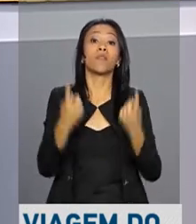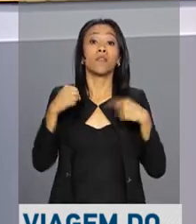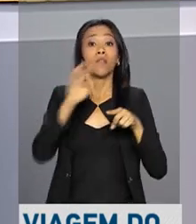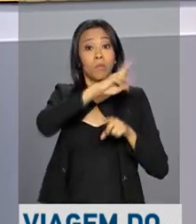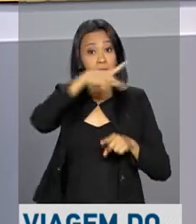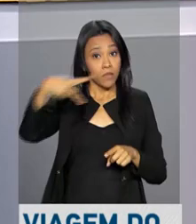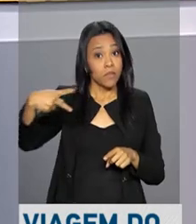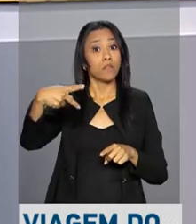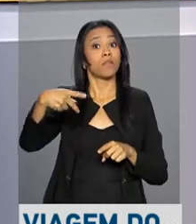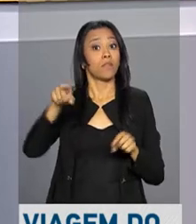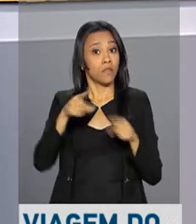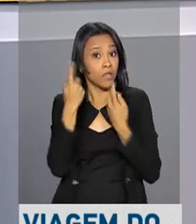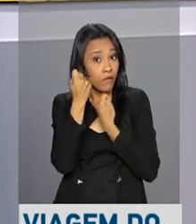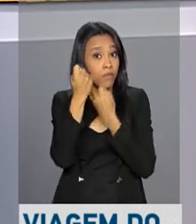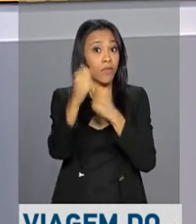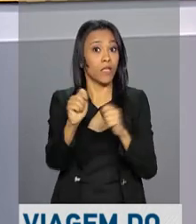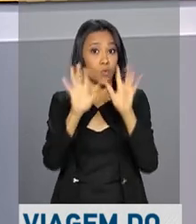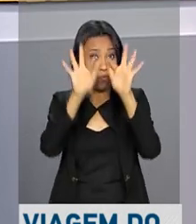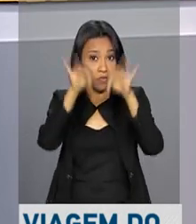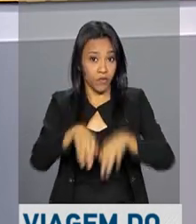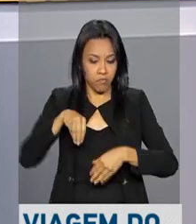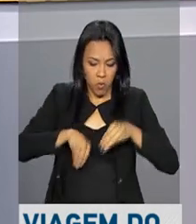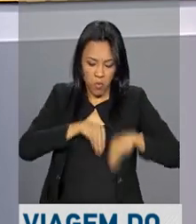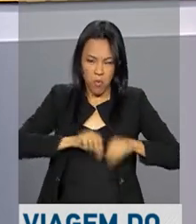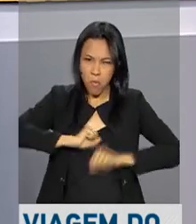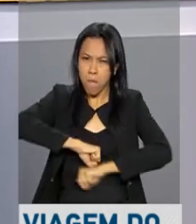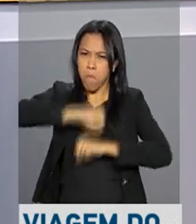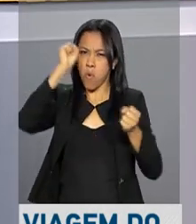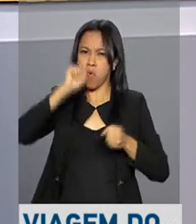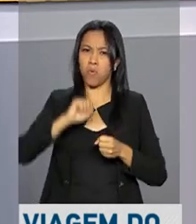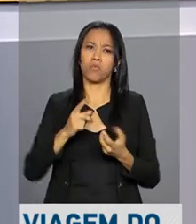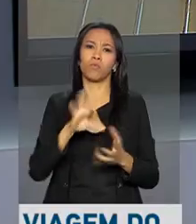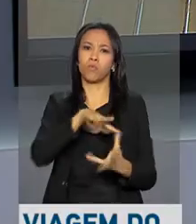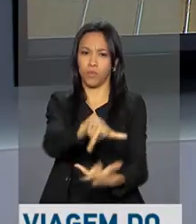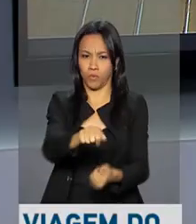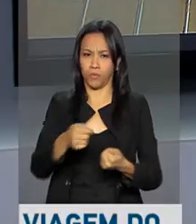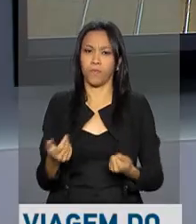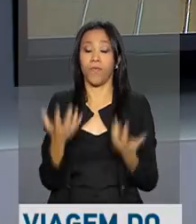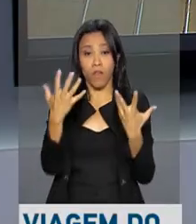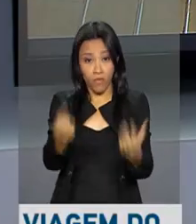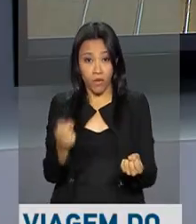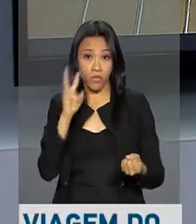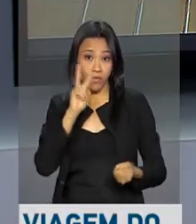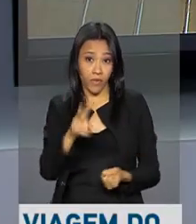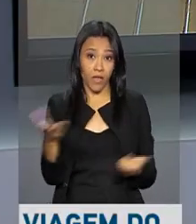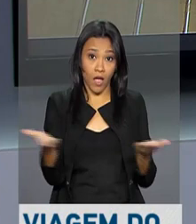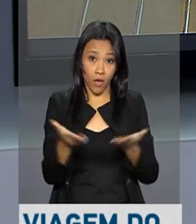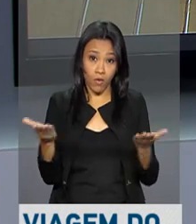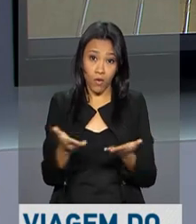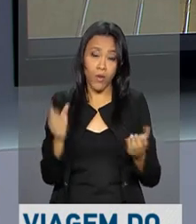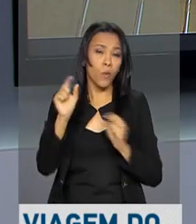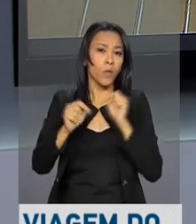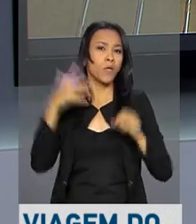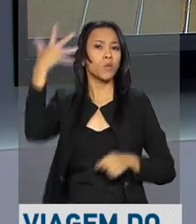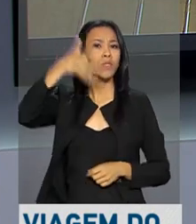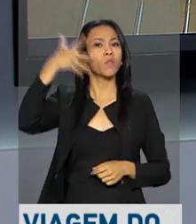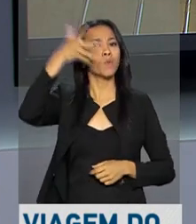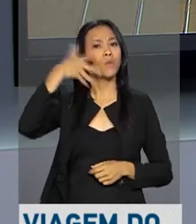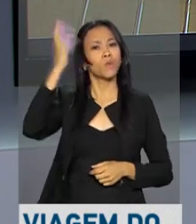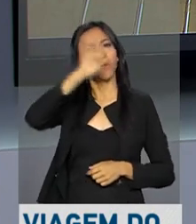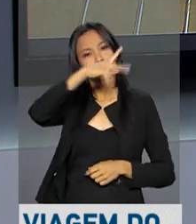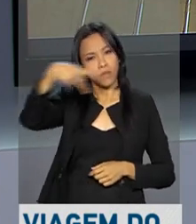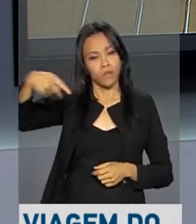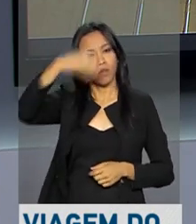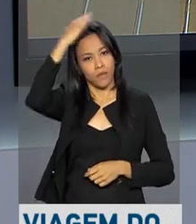presidente defendeu o fim do terrorismo no mundo. E nós vamos acompanhar agora um trecho do discurso do presidente